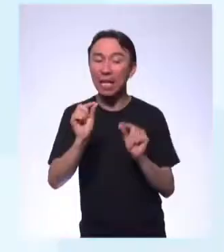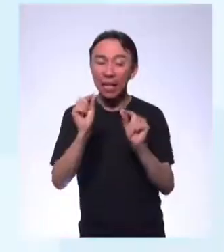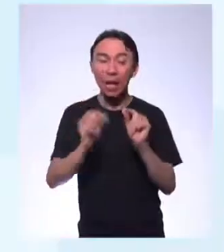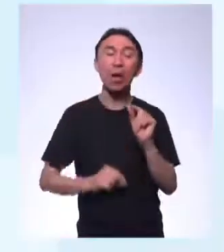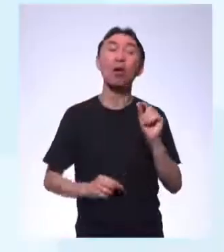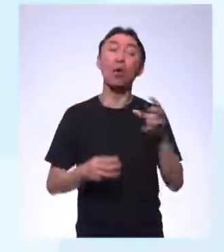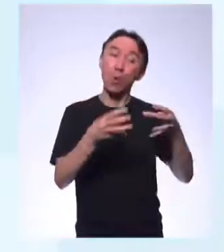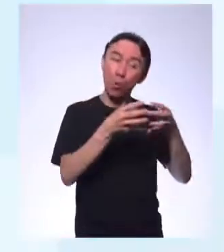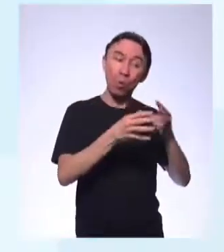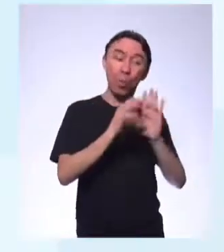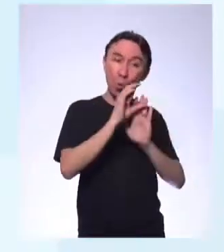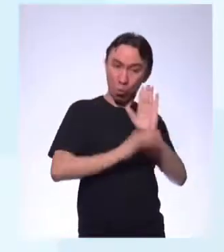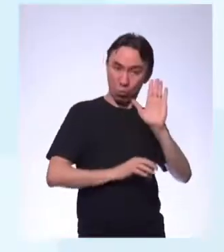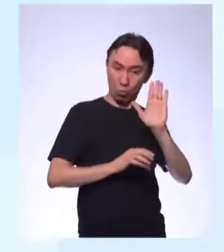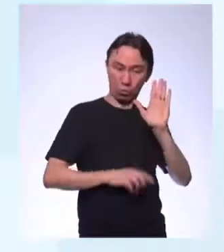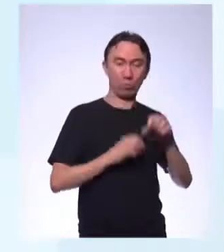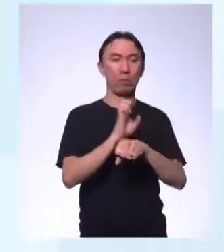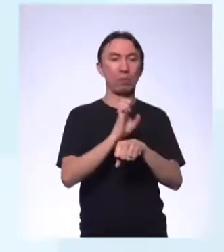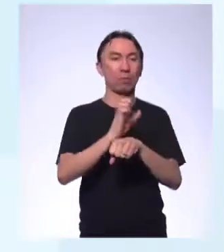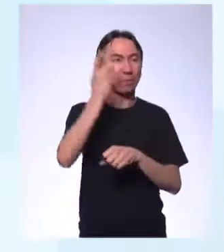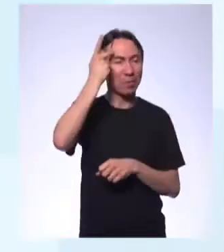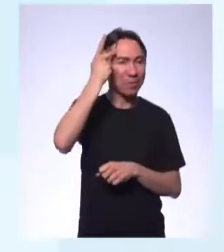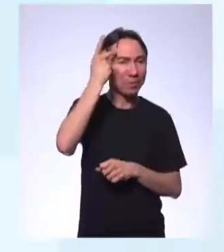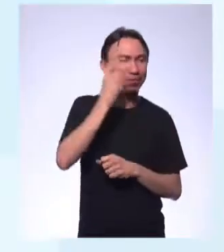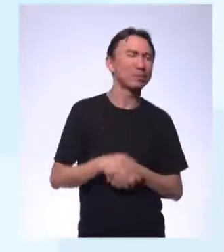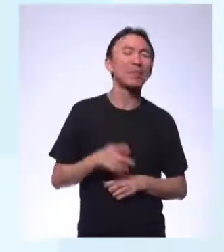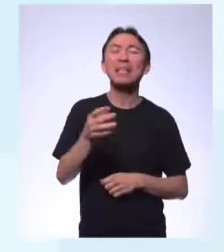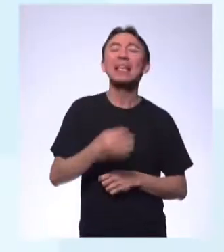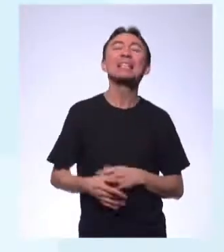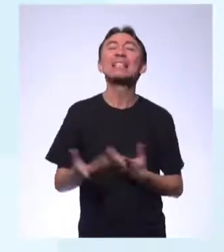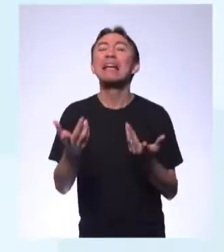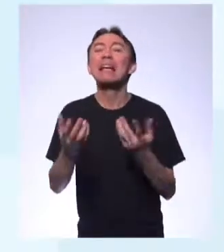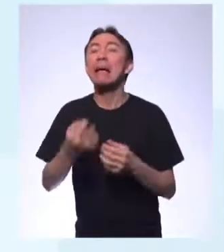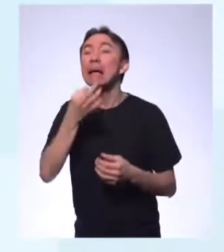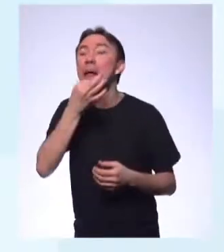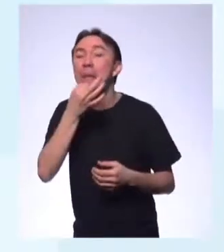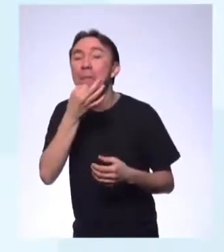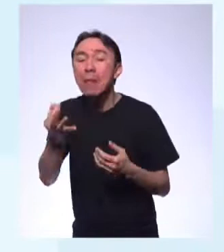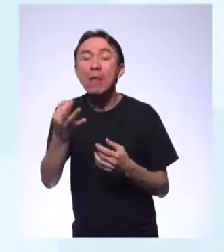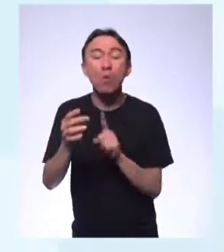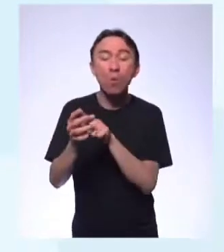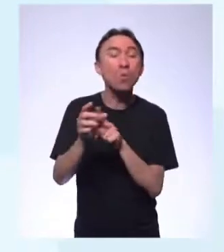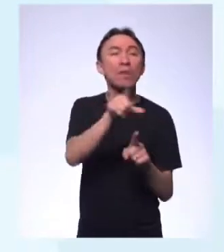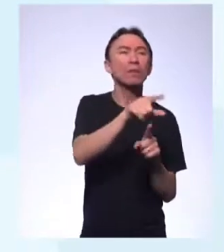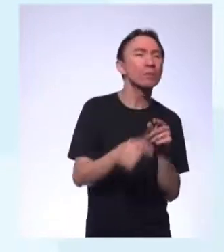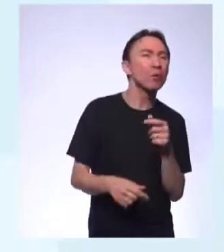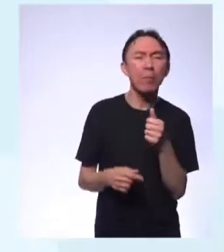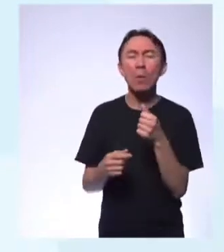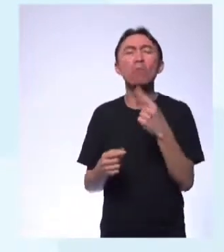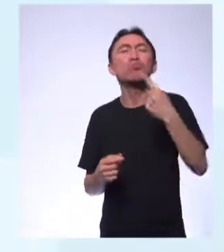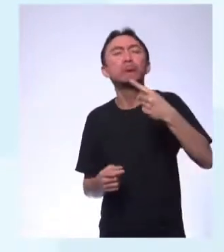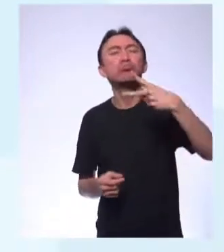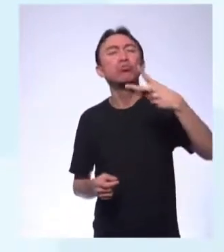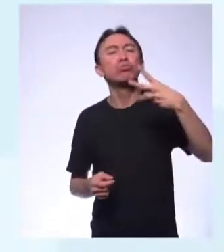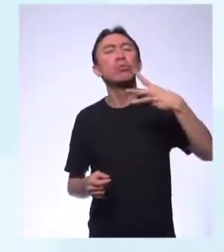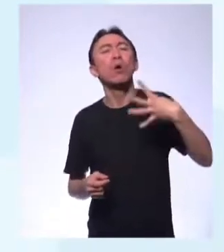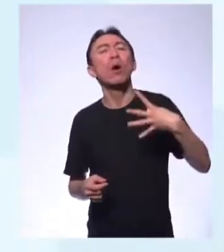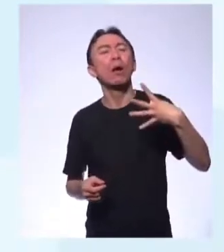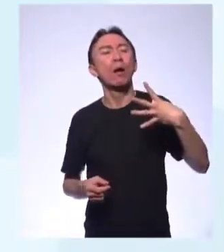lá. Como você classifica a resenha? Responde um, dois, três ou quatro.